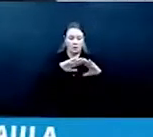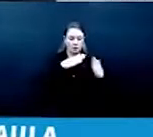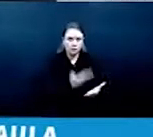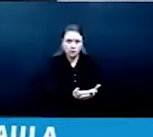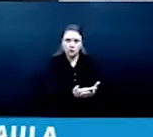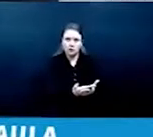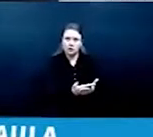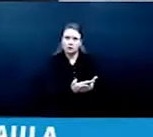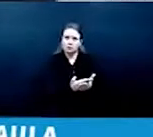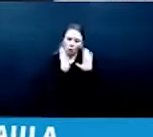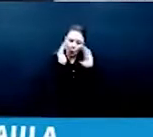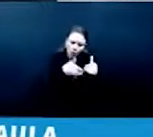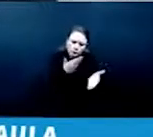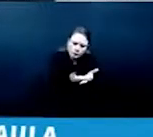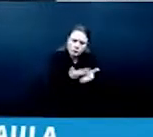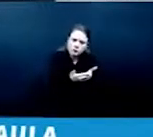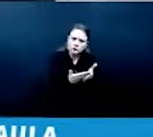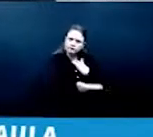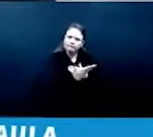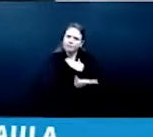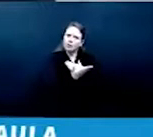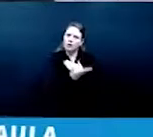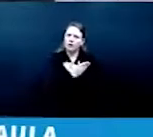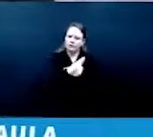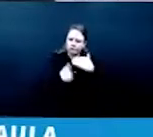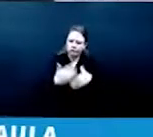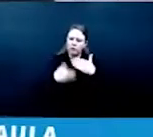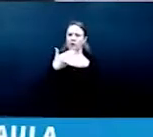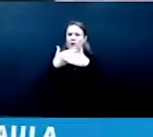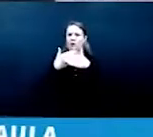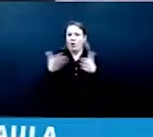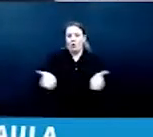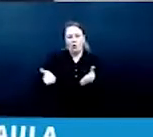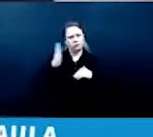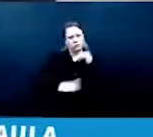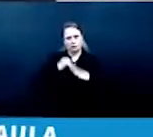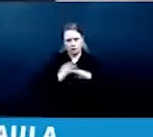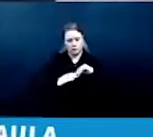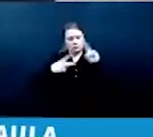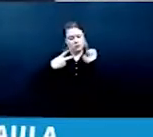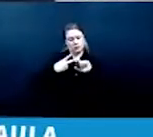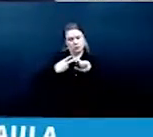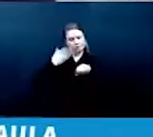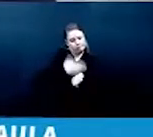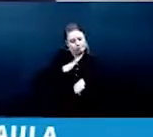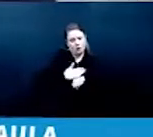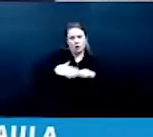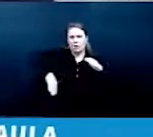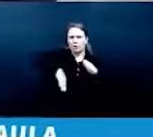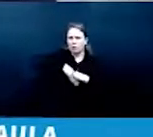e o estudo contribuiu muito, né, para minha formação como profissional, atleta, né?